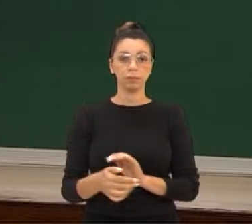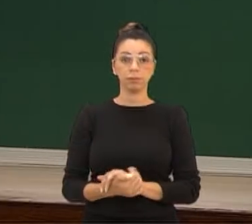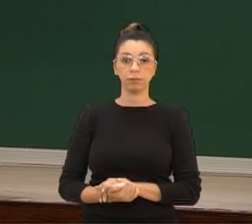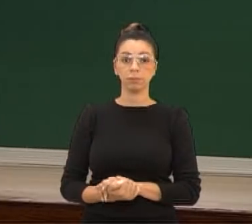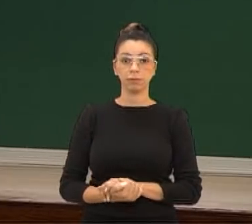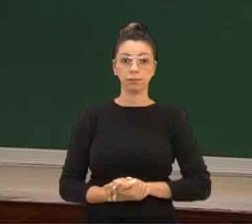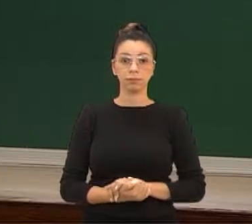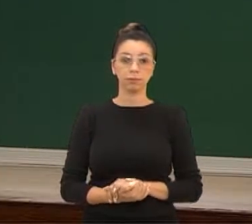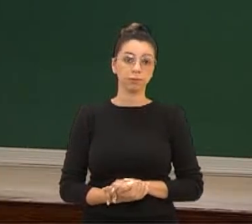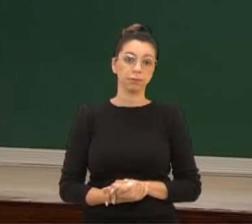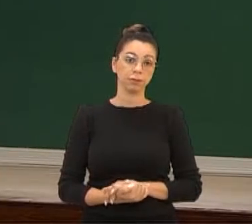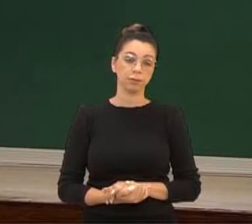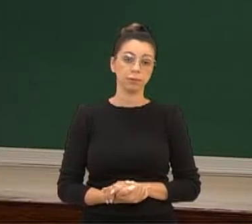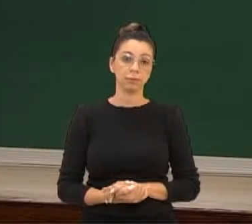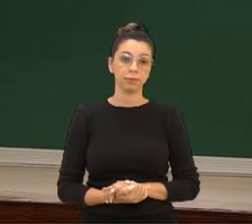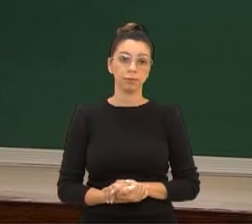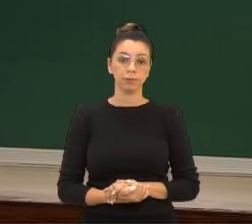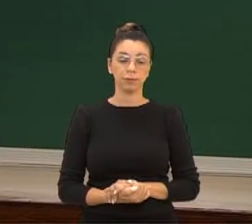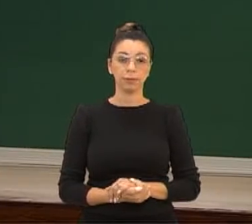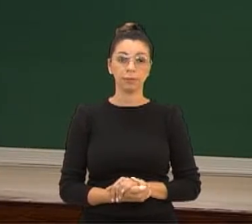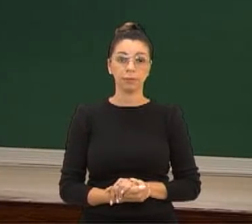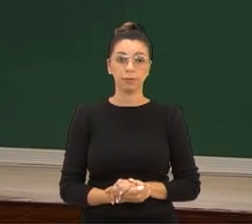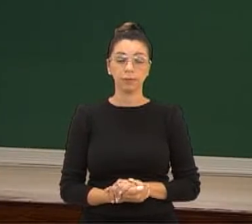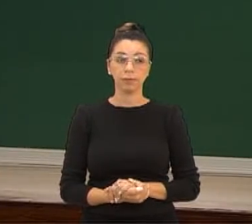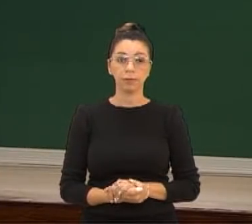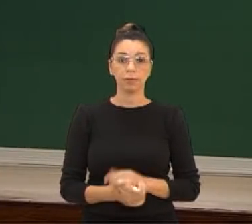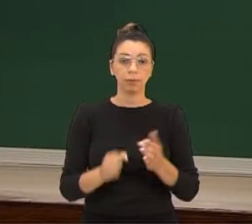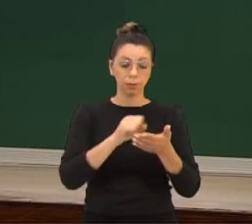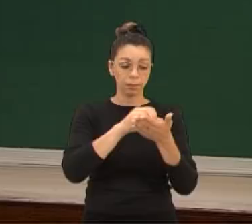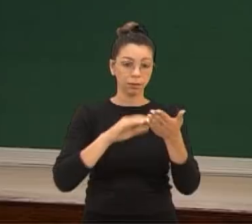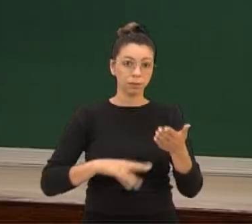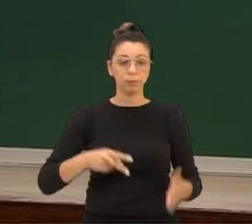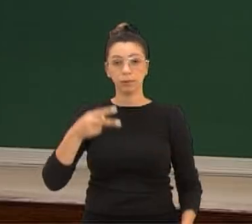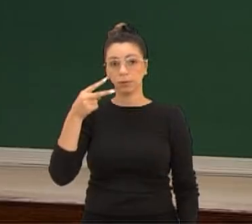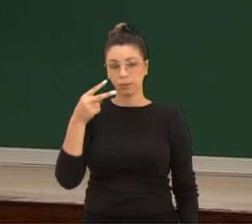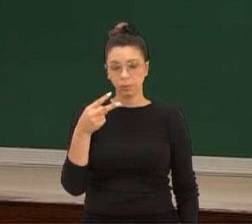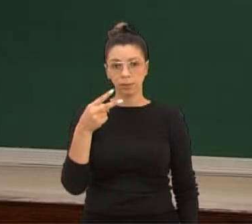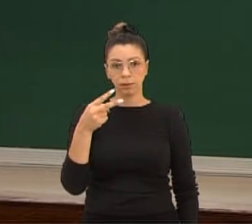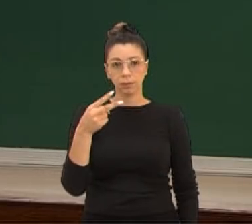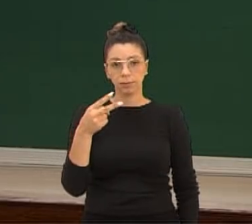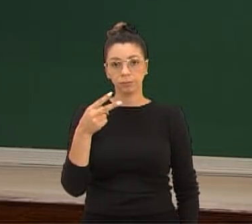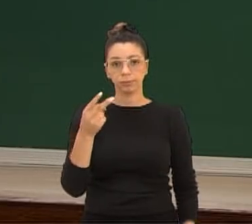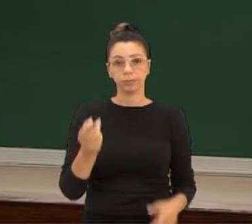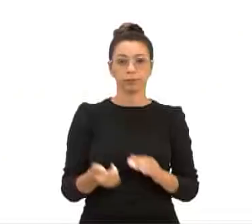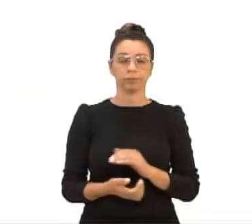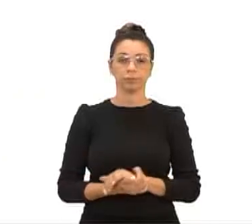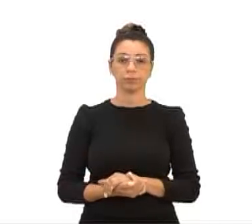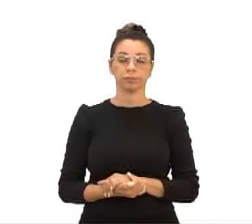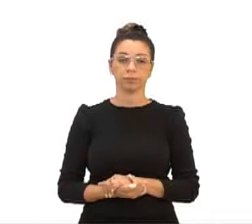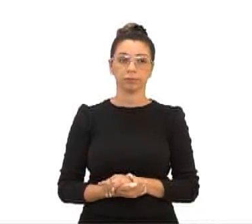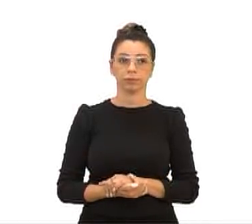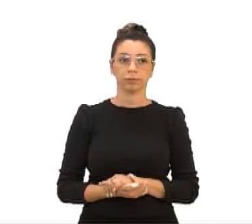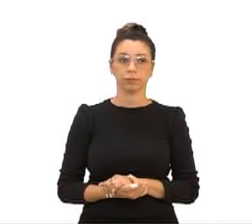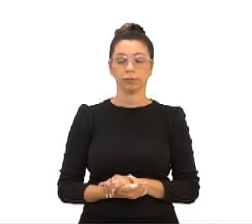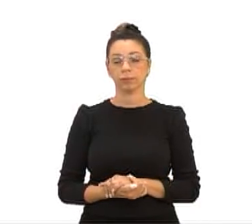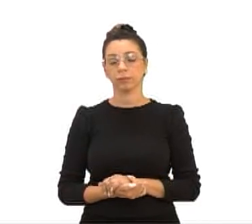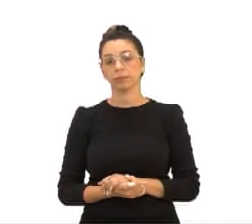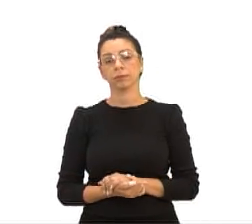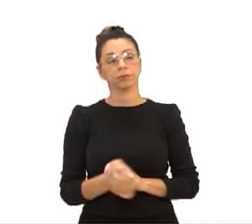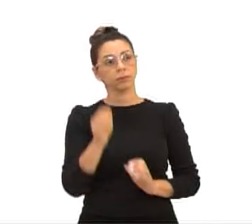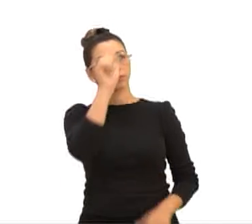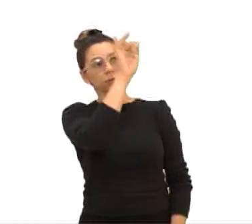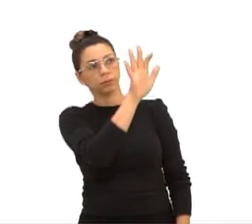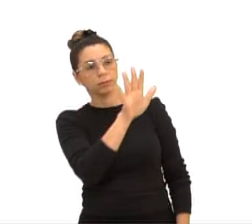2, ok? Vamos lá então, exercício 2, dá uma olhadinha no exercício 2. A imagem mostra